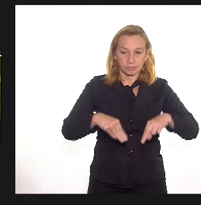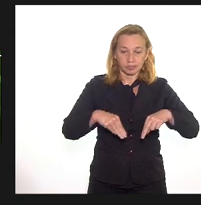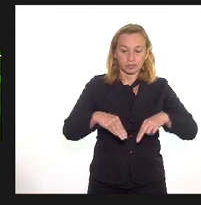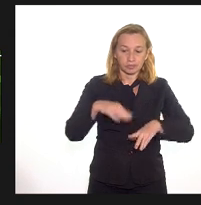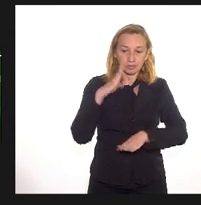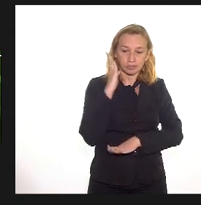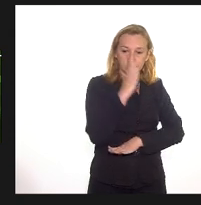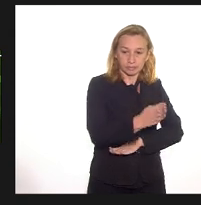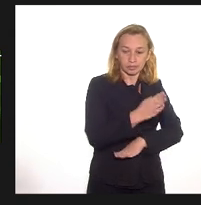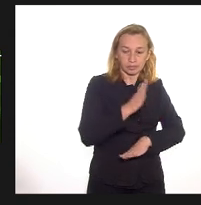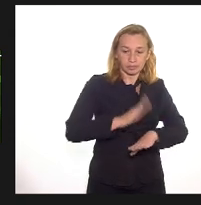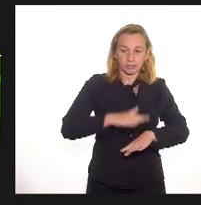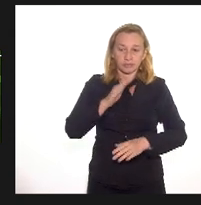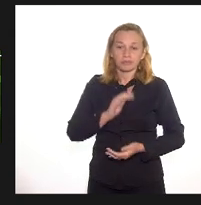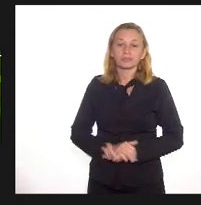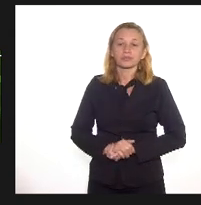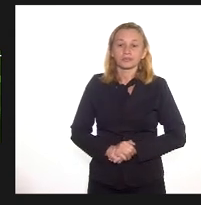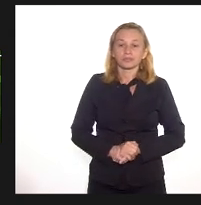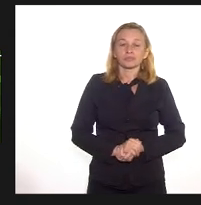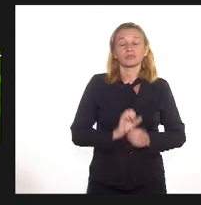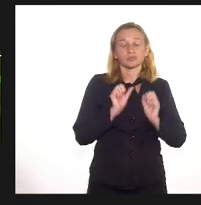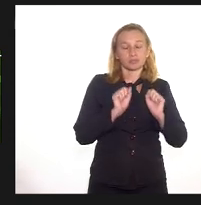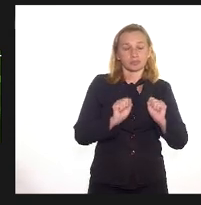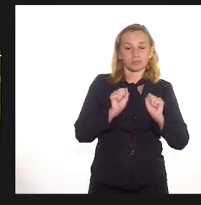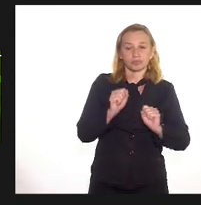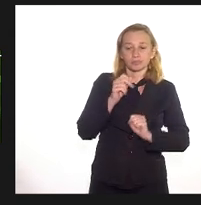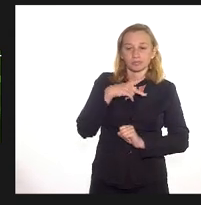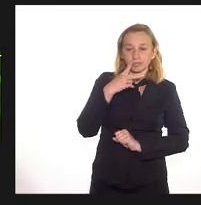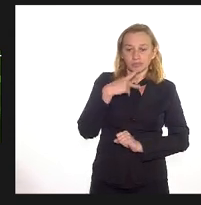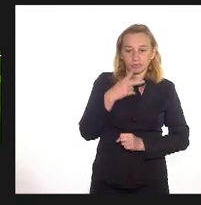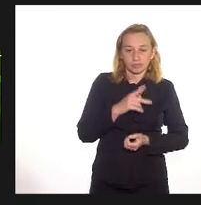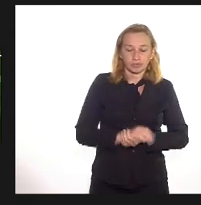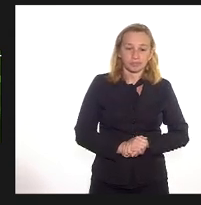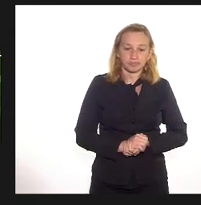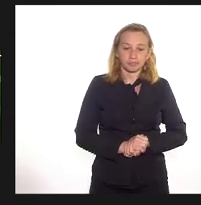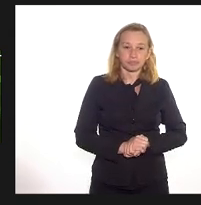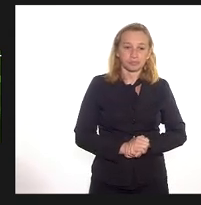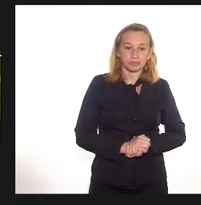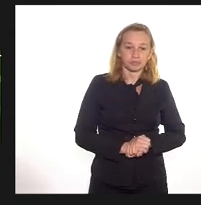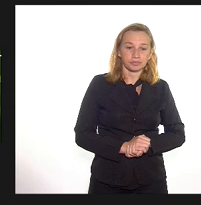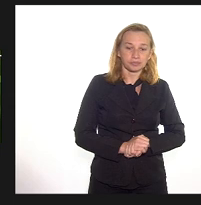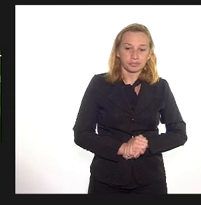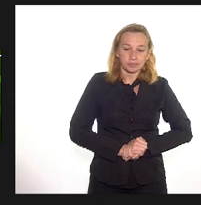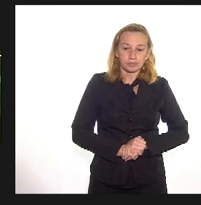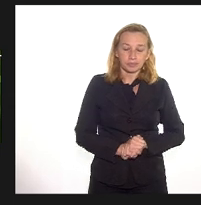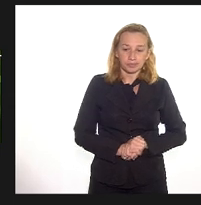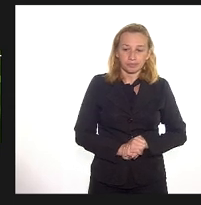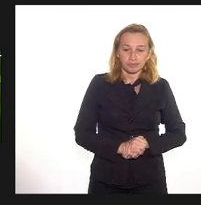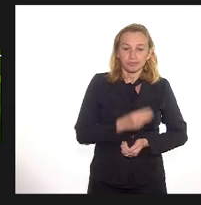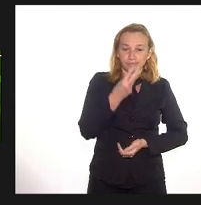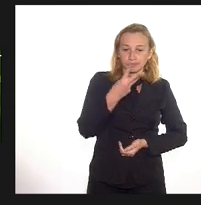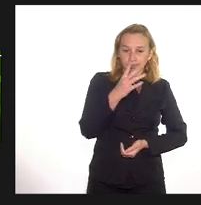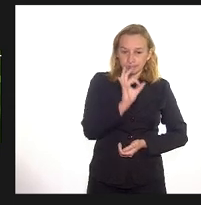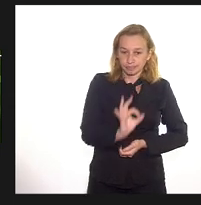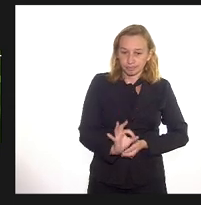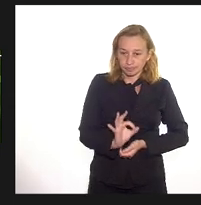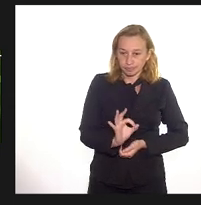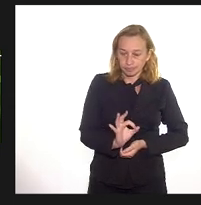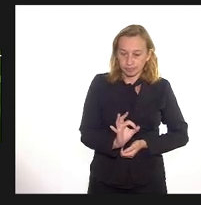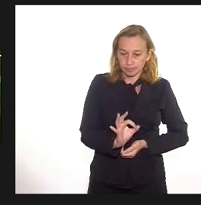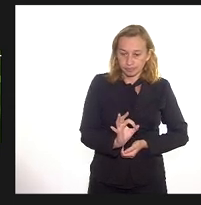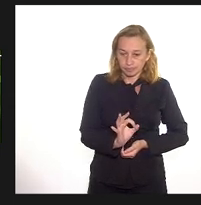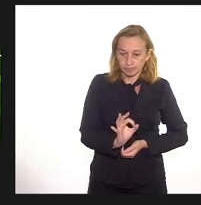direta, eu posso dizer que a alíquota de 3% que a